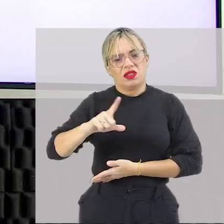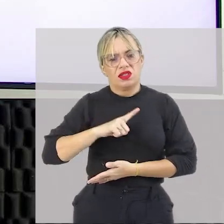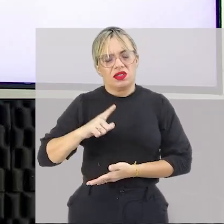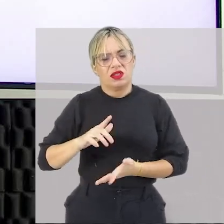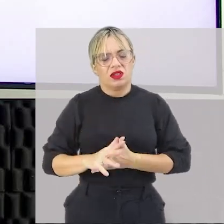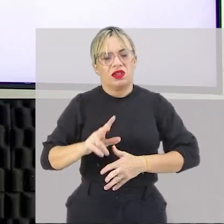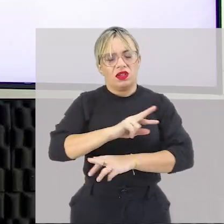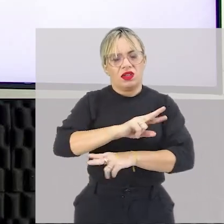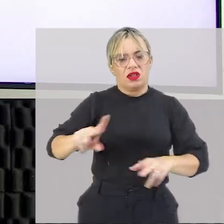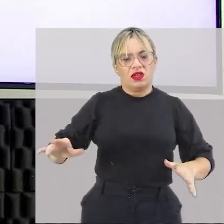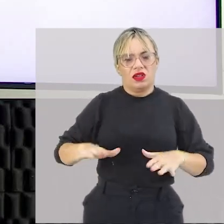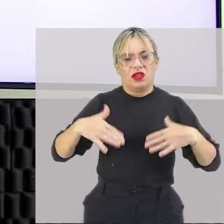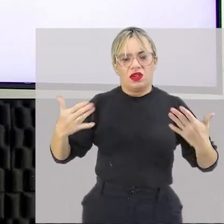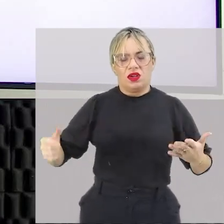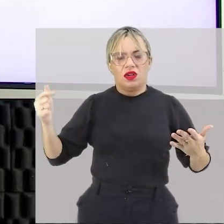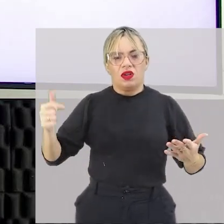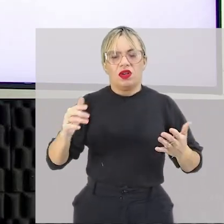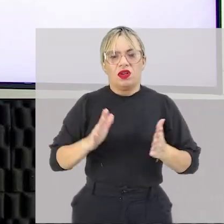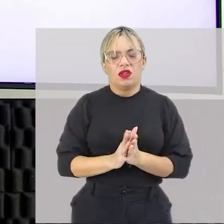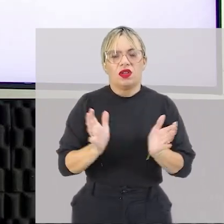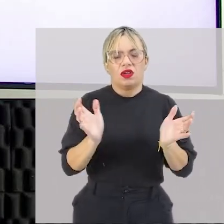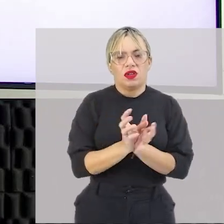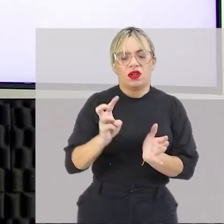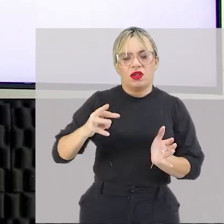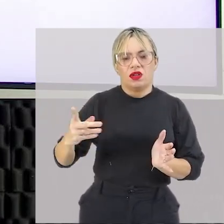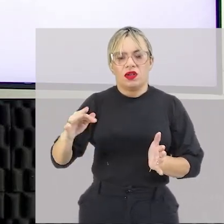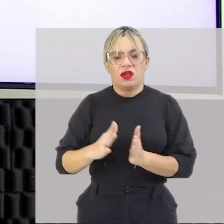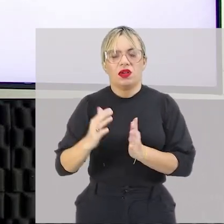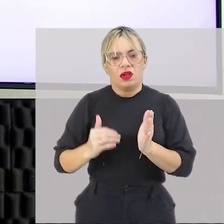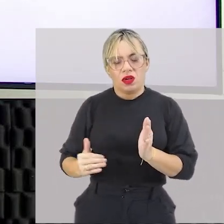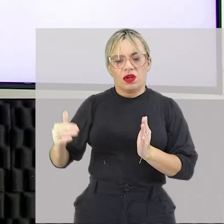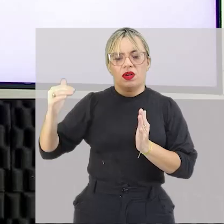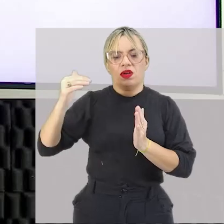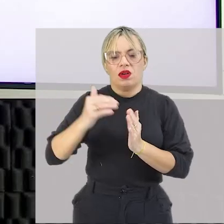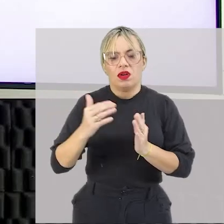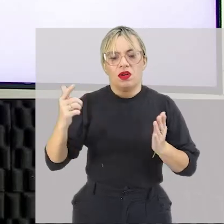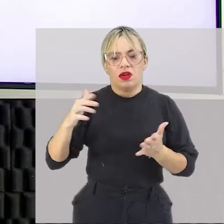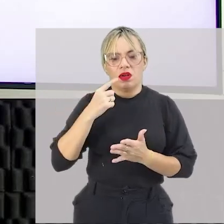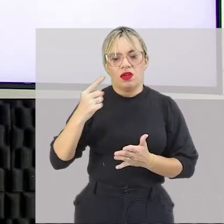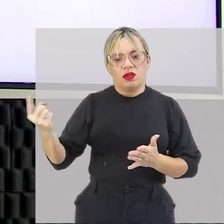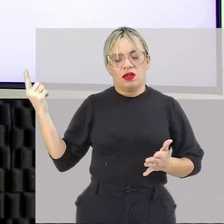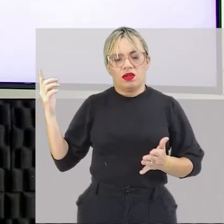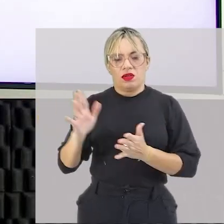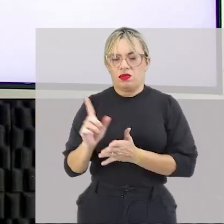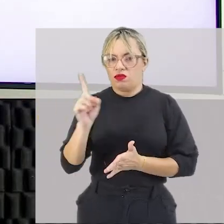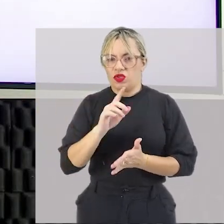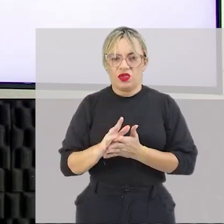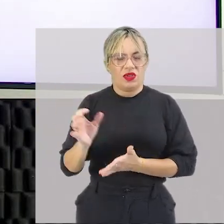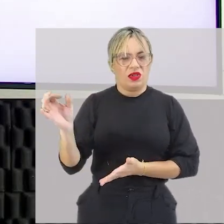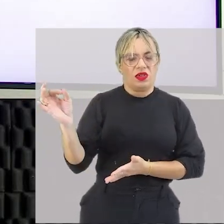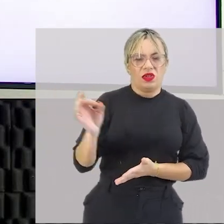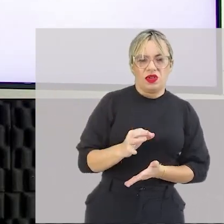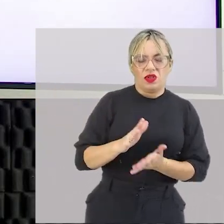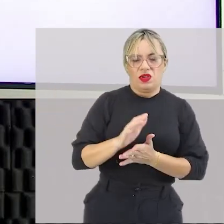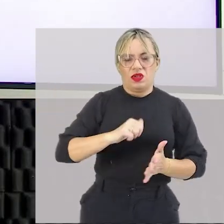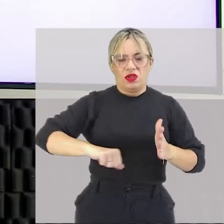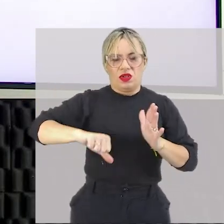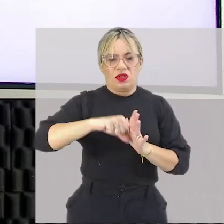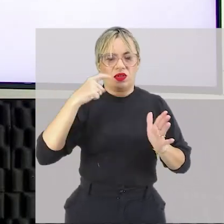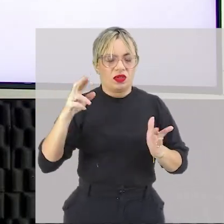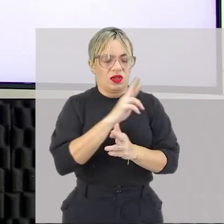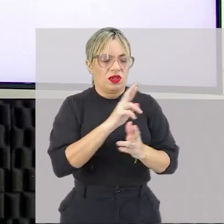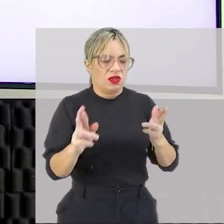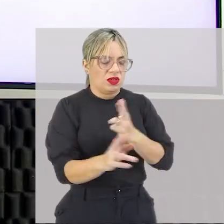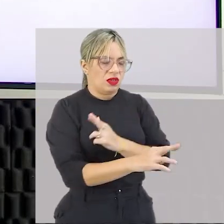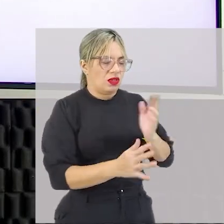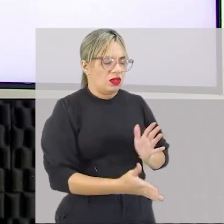outros lugares. Tem na classe média, na classe mais alta, certo? Então, aumentar o índice de criminalidade não está diretamente associado com o estigma do morador